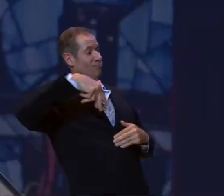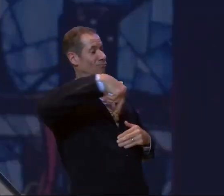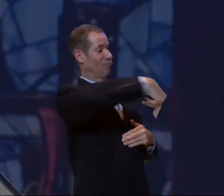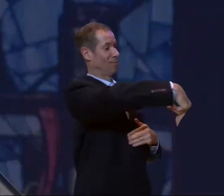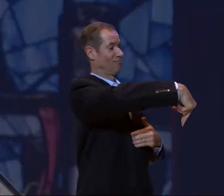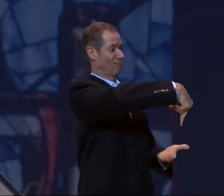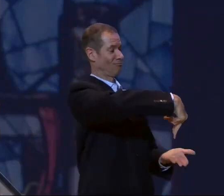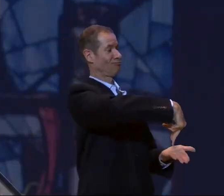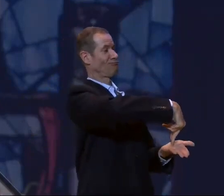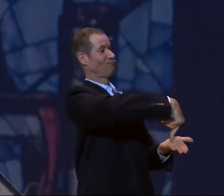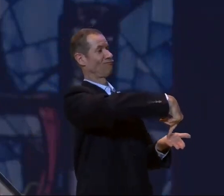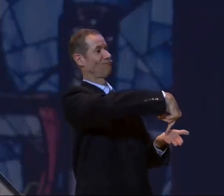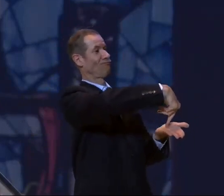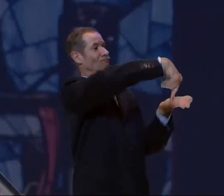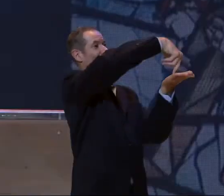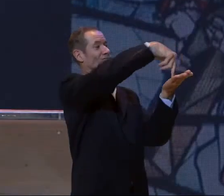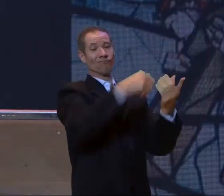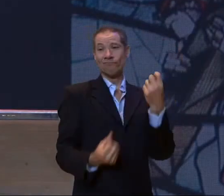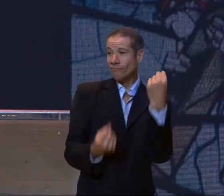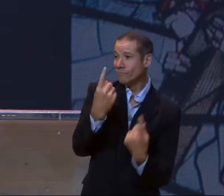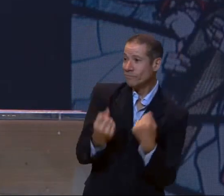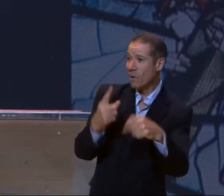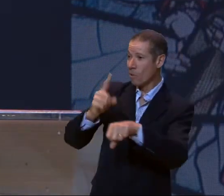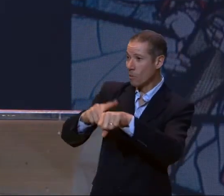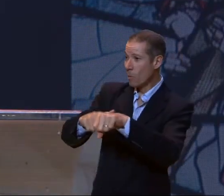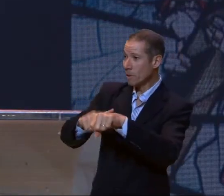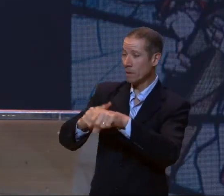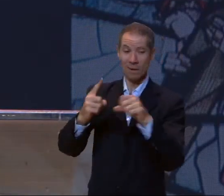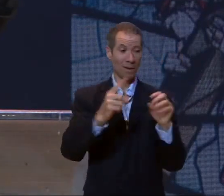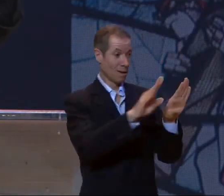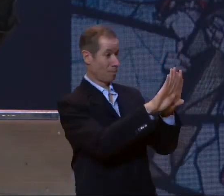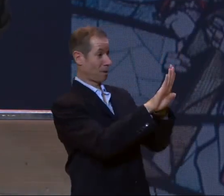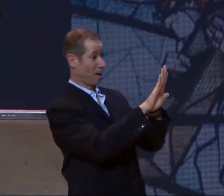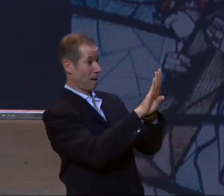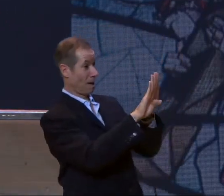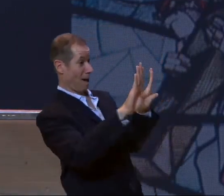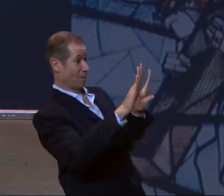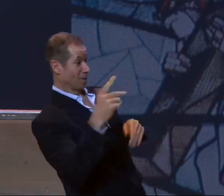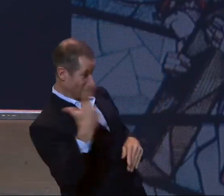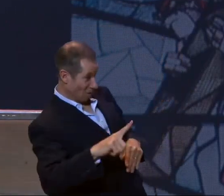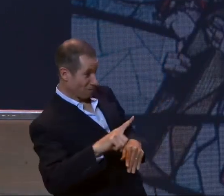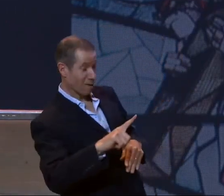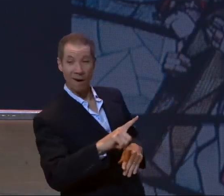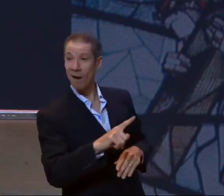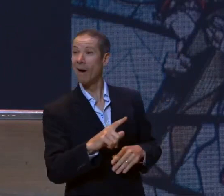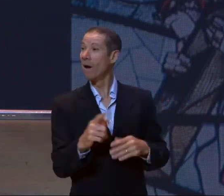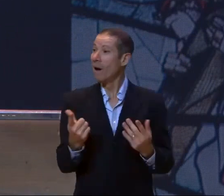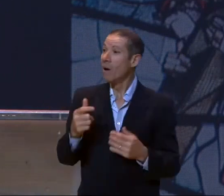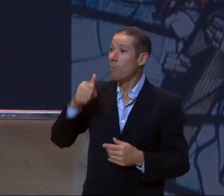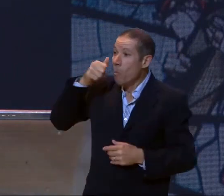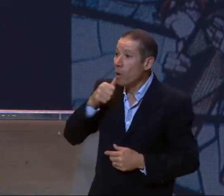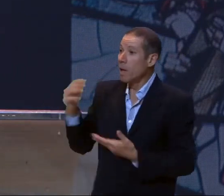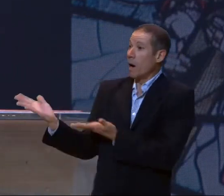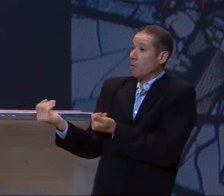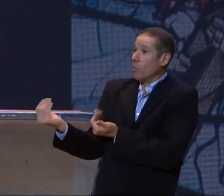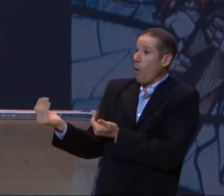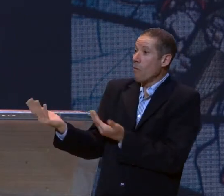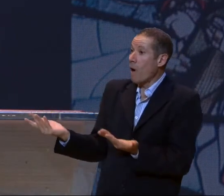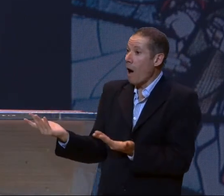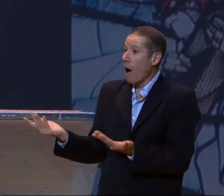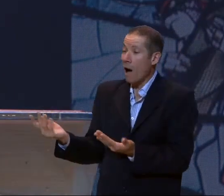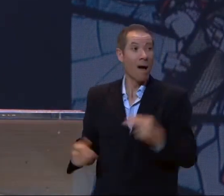entra. Passado alguns instantes, a porta abre de novo e sai uma mulher nova,